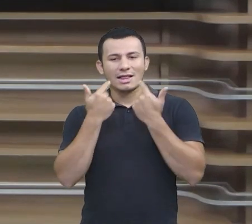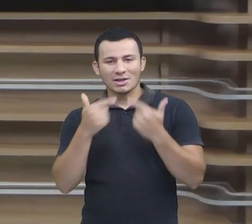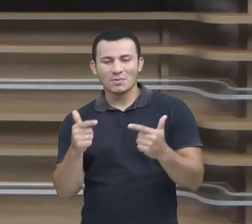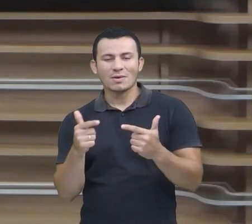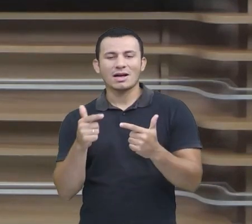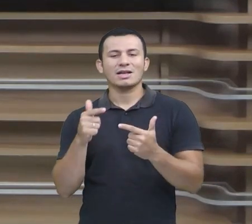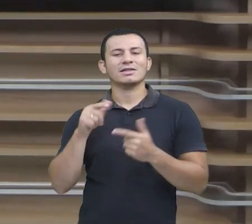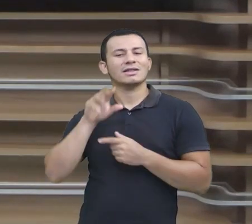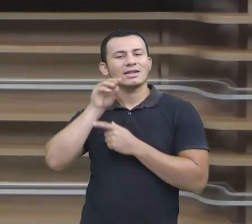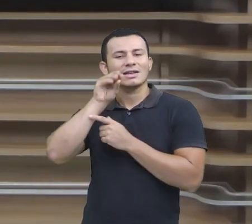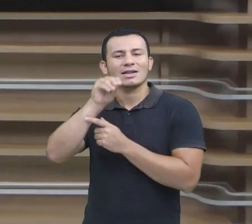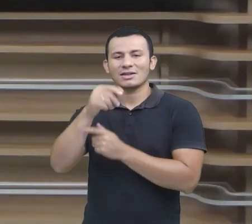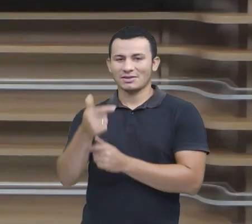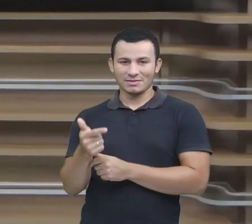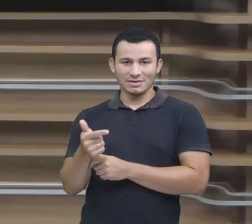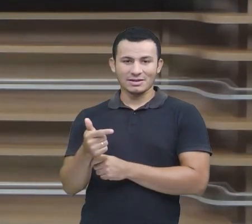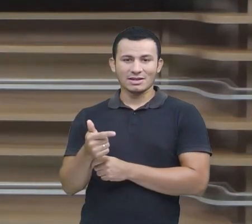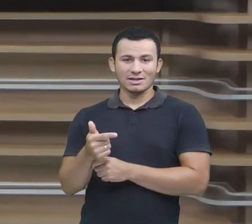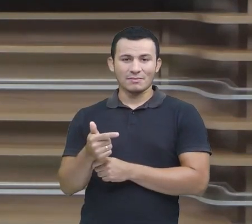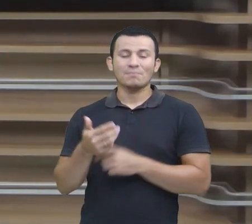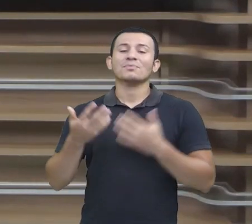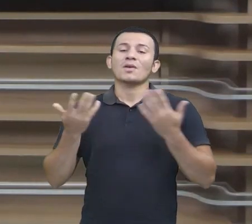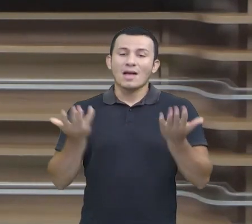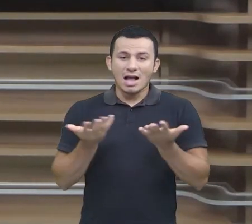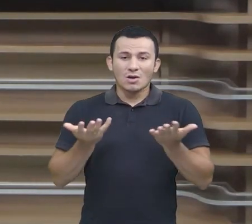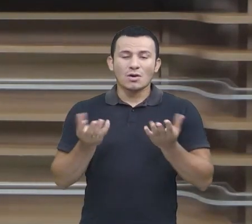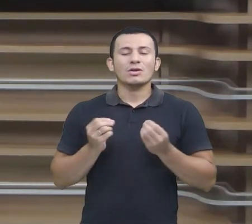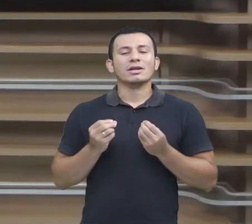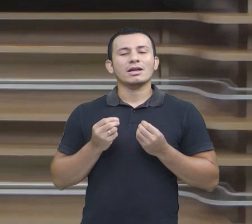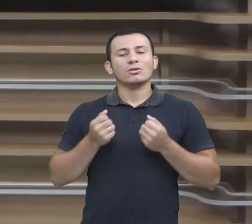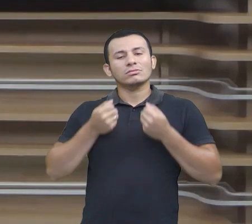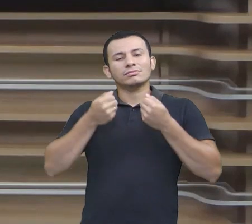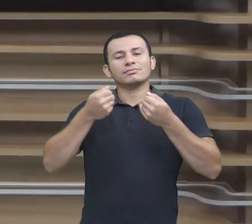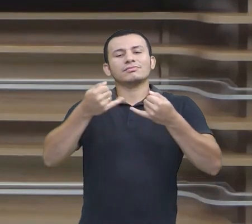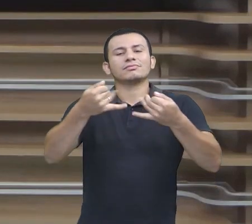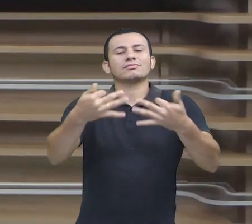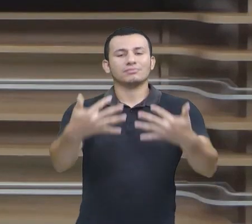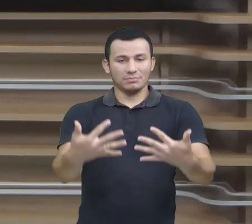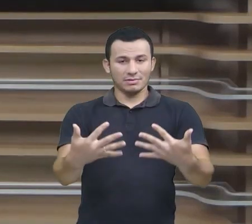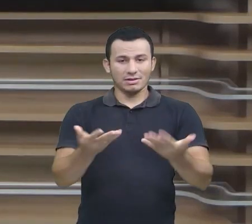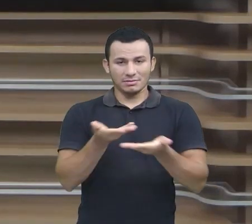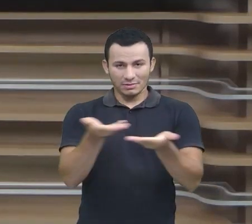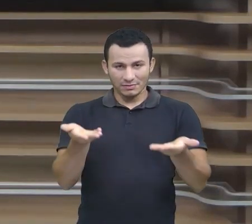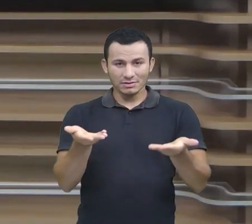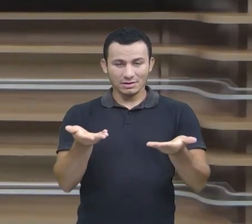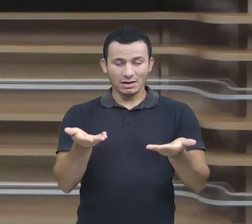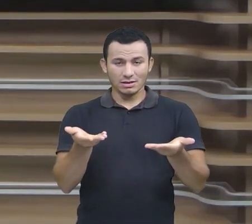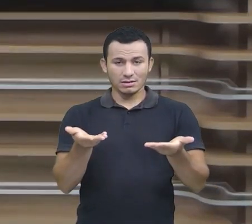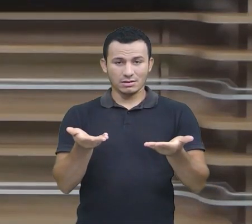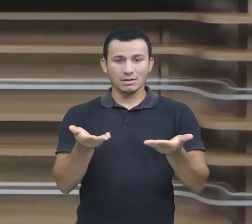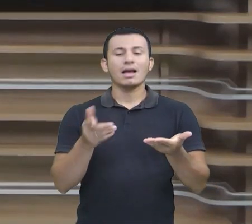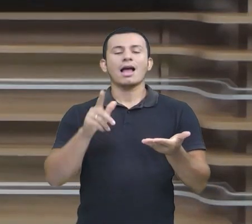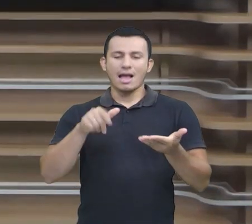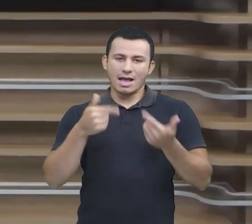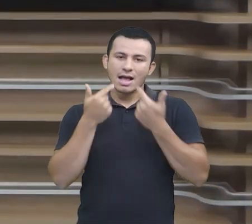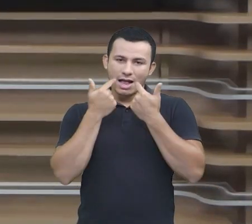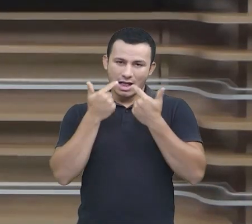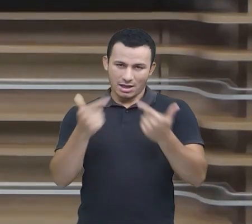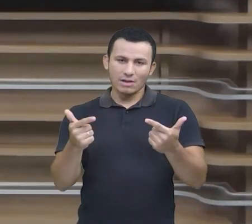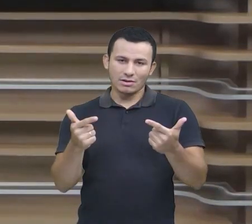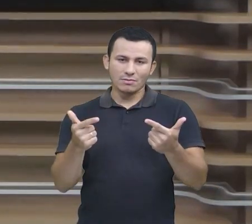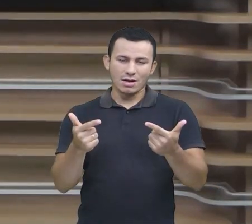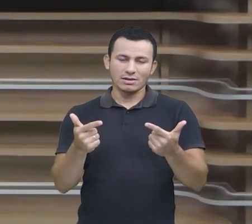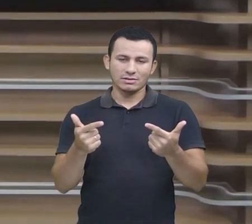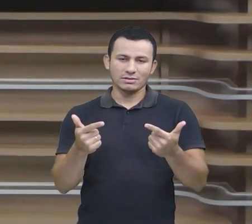não verbal. E o que eu estou fazendo agora? Eu estou falando. Então, isso é uma linguagem o